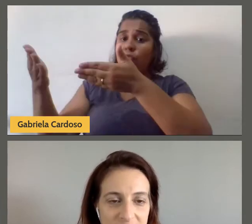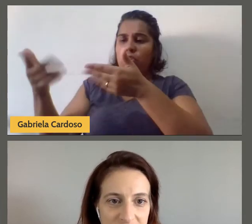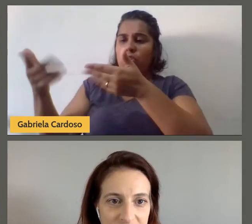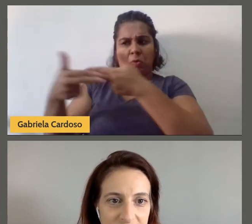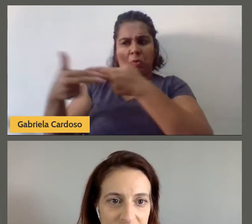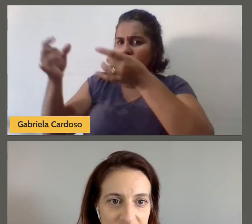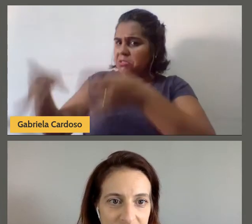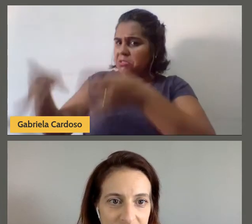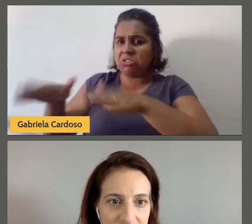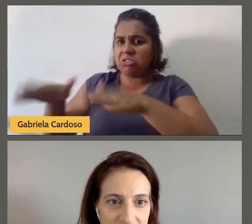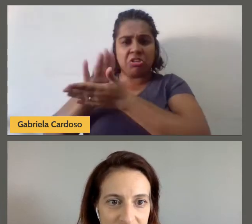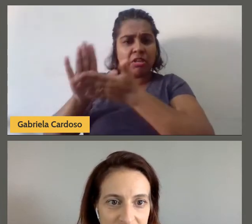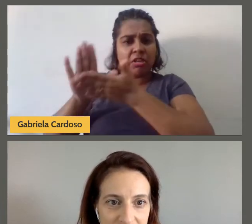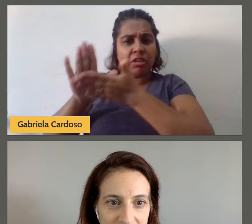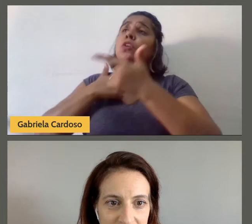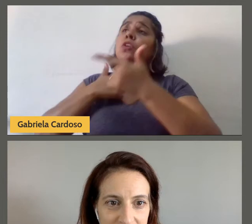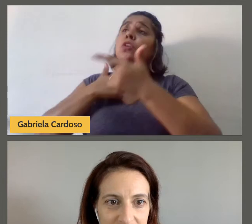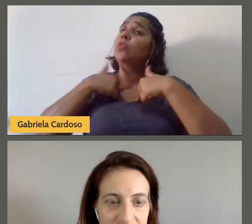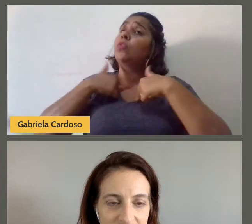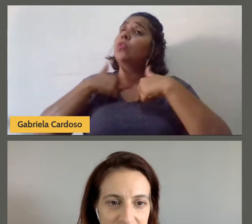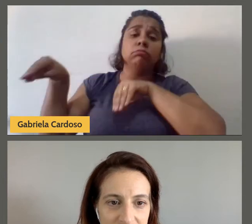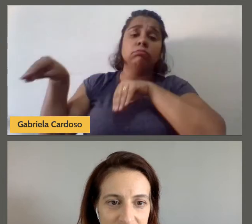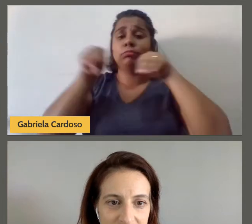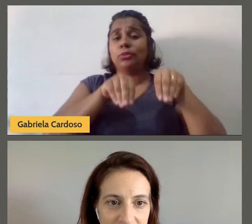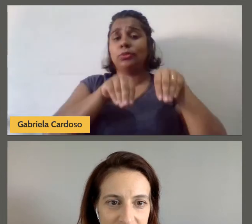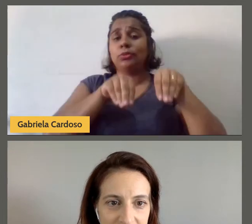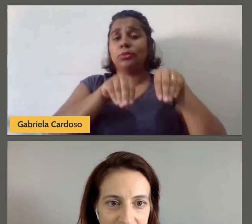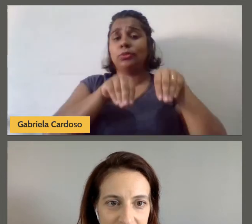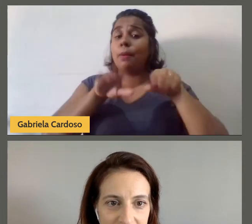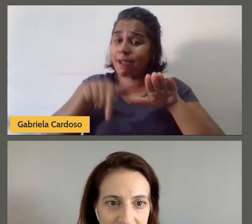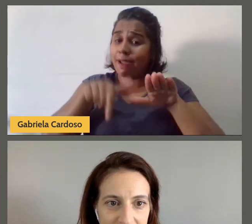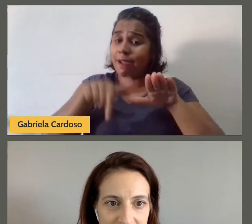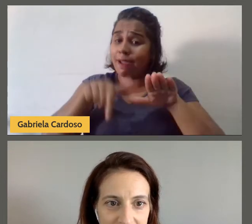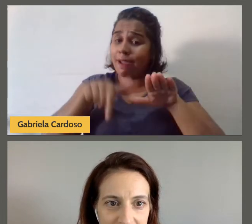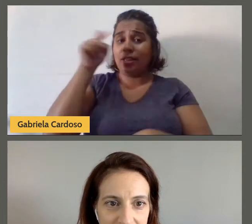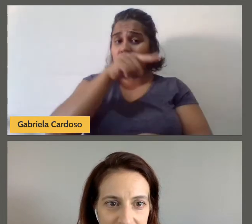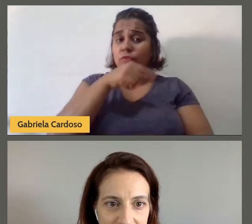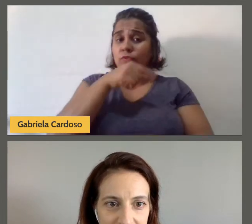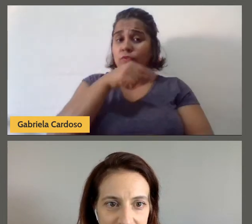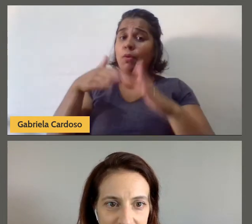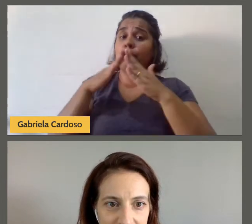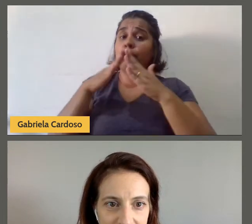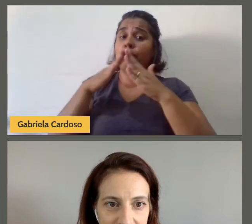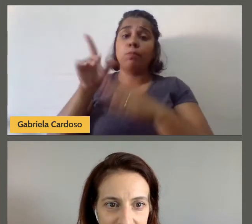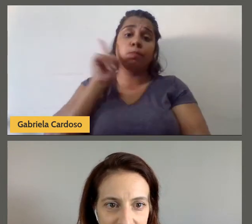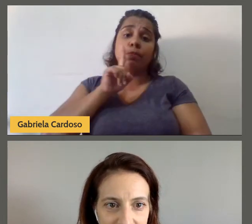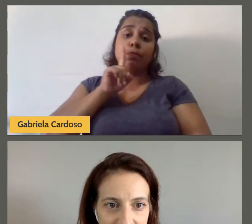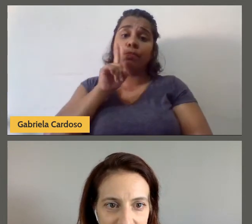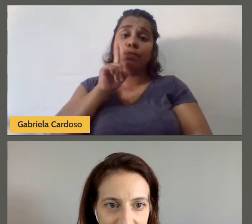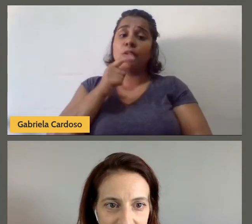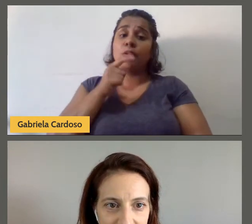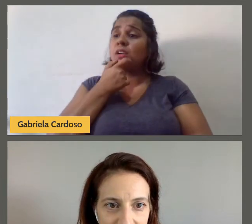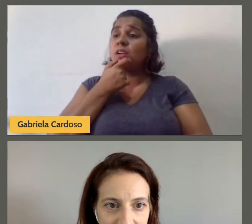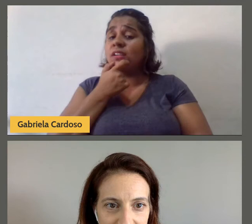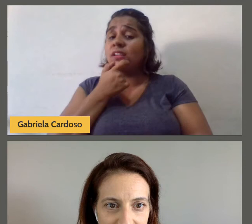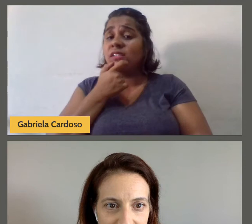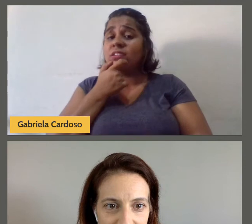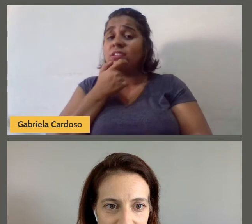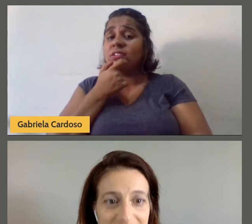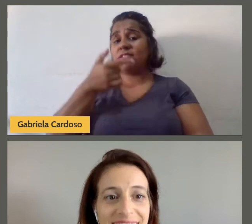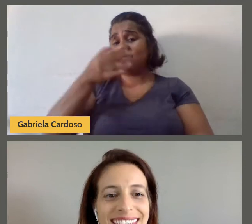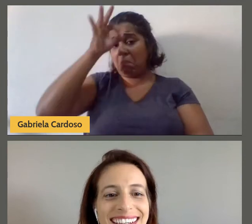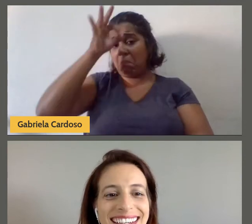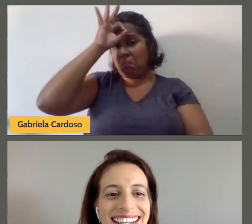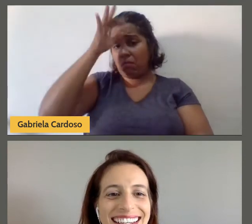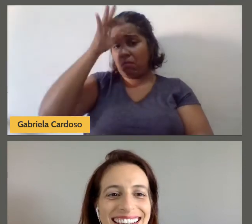situação, mas é muito difícil você chegar. Eu moro nos Estados Unidos, eu não falava inglês, tipo, falava assim, né? De assistir Friends, sabe aquela